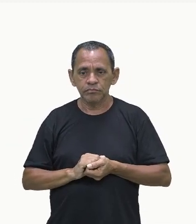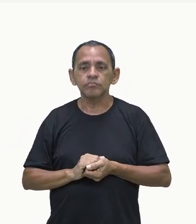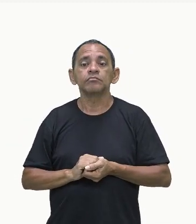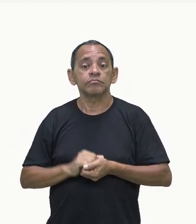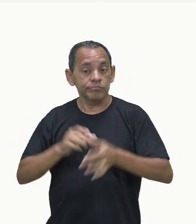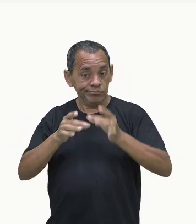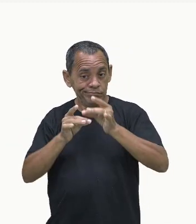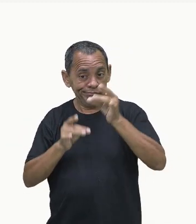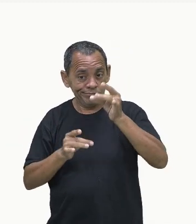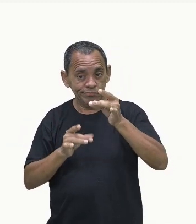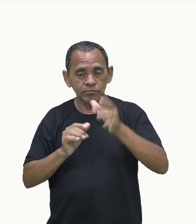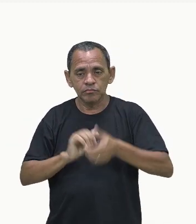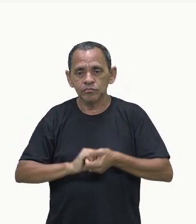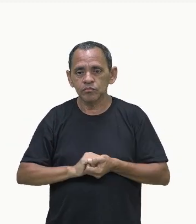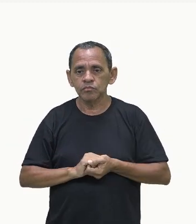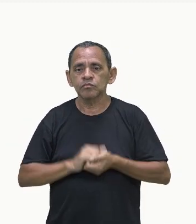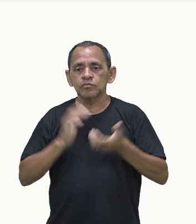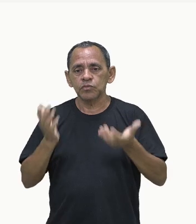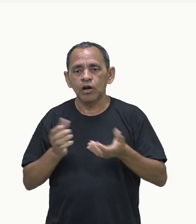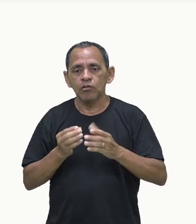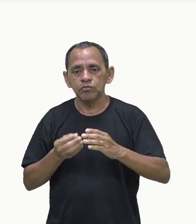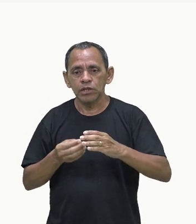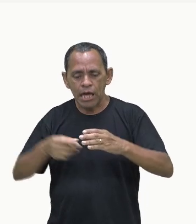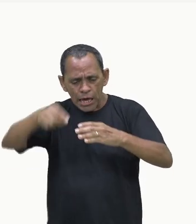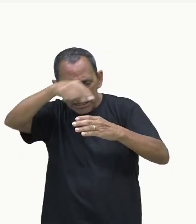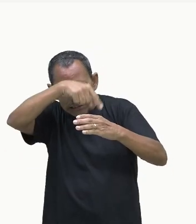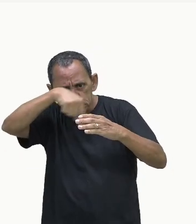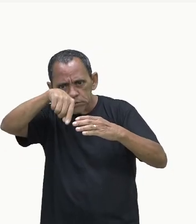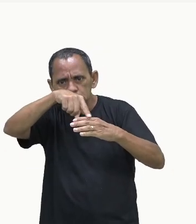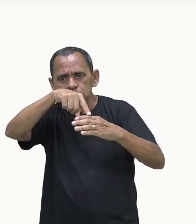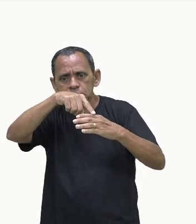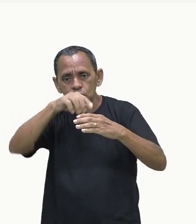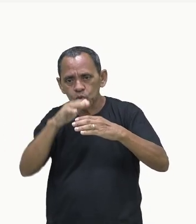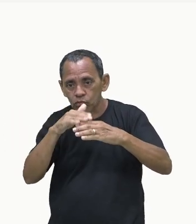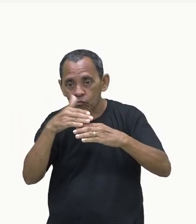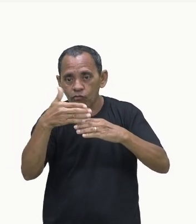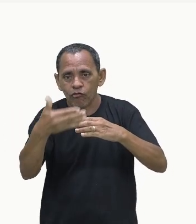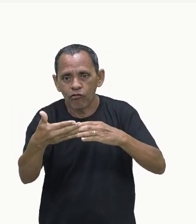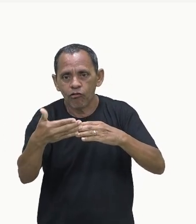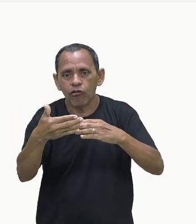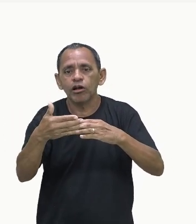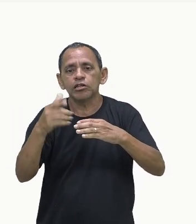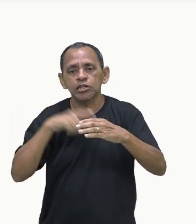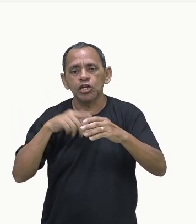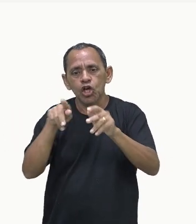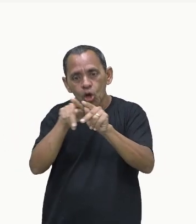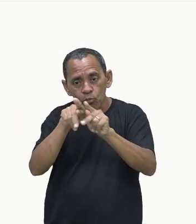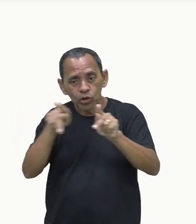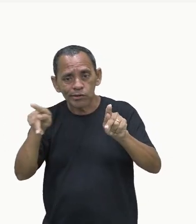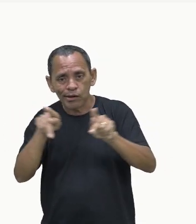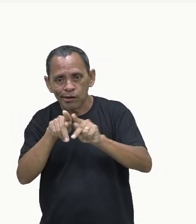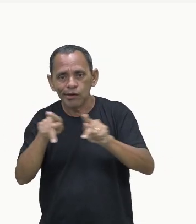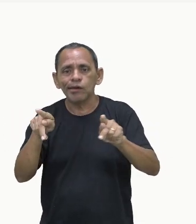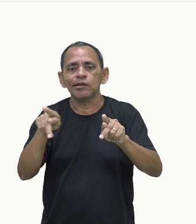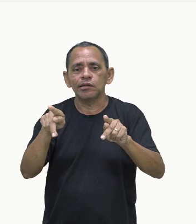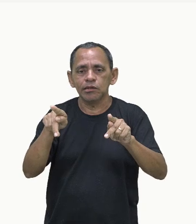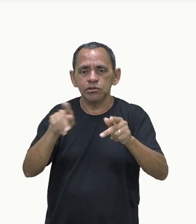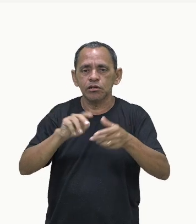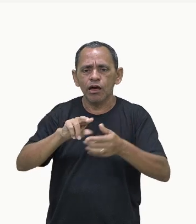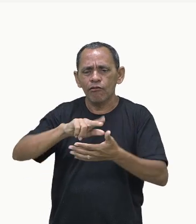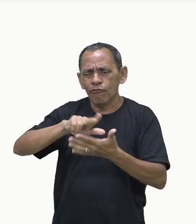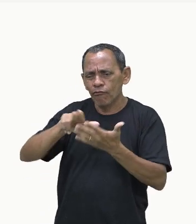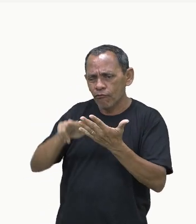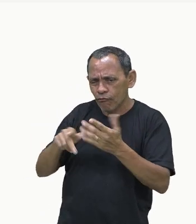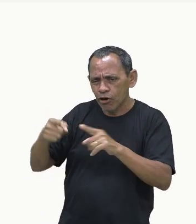detalhamento, tá? No meio extracelular, eu vou ter proteínas, eu vou ter aqui, ó, vários tipos